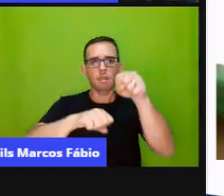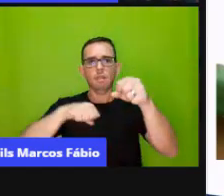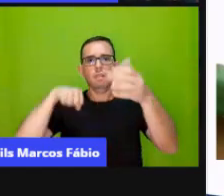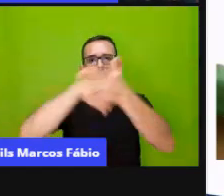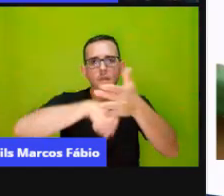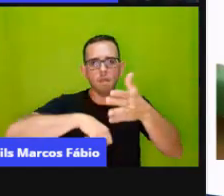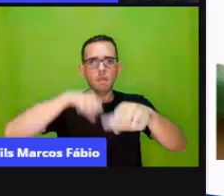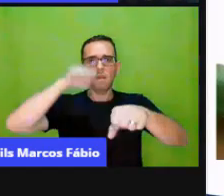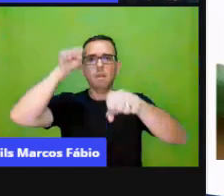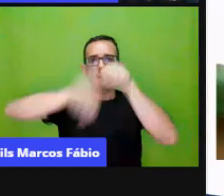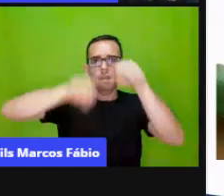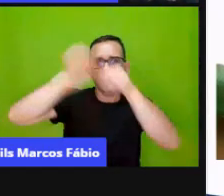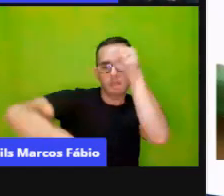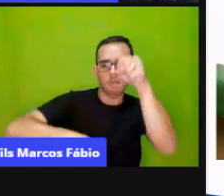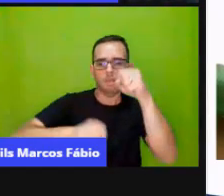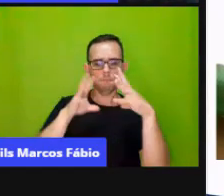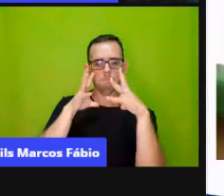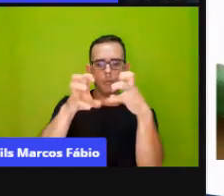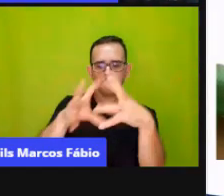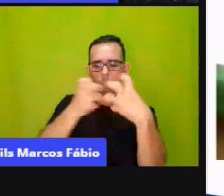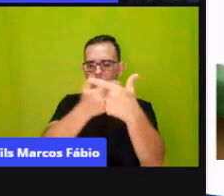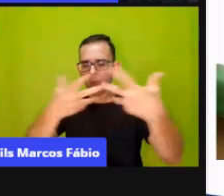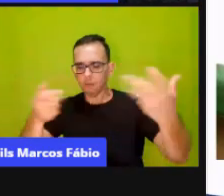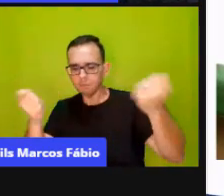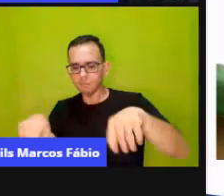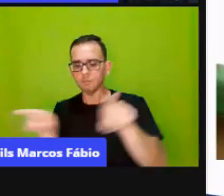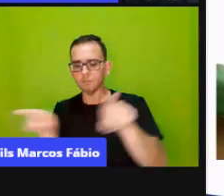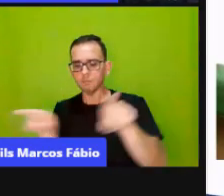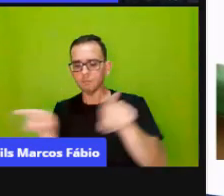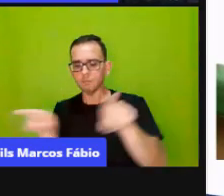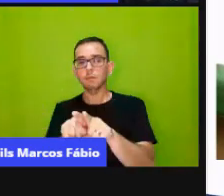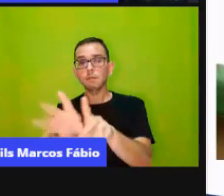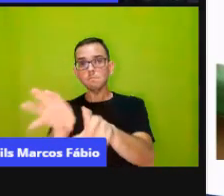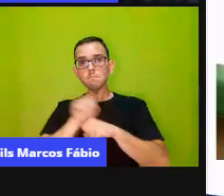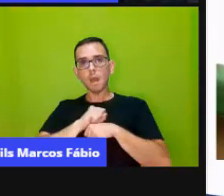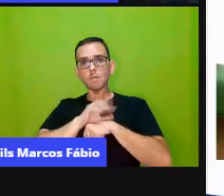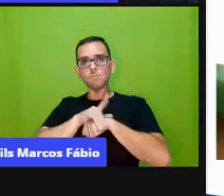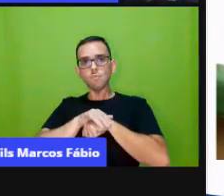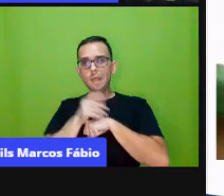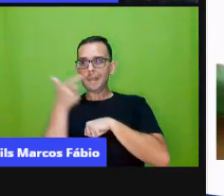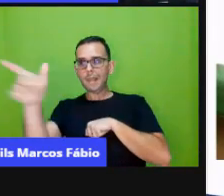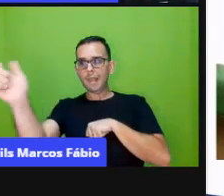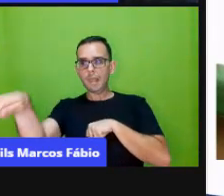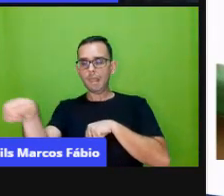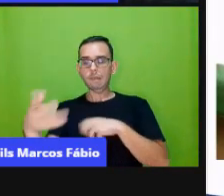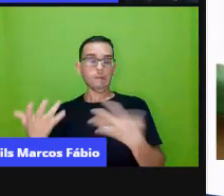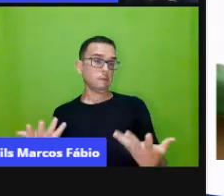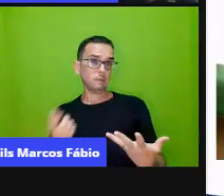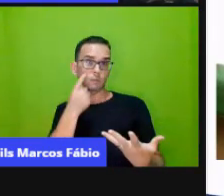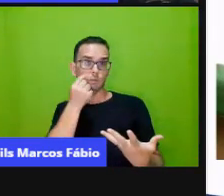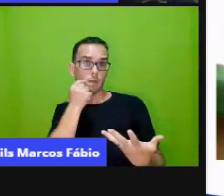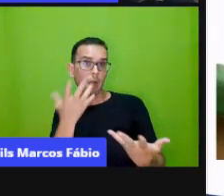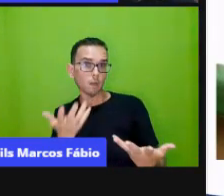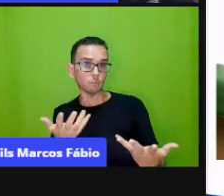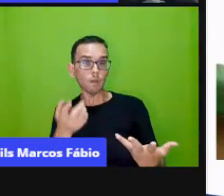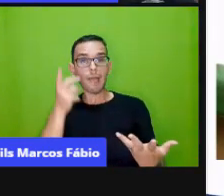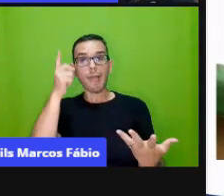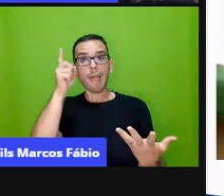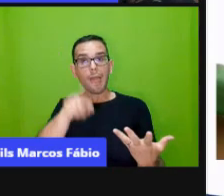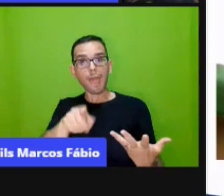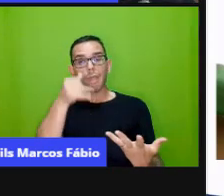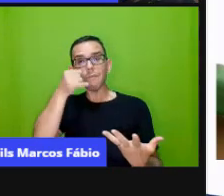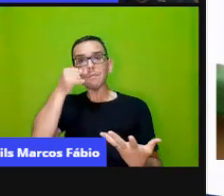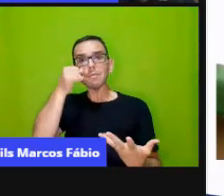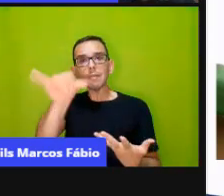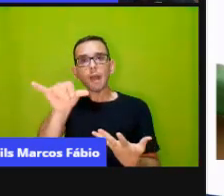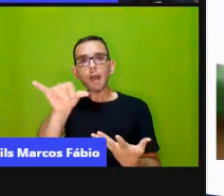tratos, brigar com outros animais, pegar doenças de gatos que estão na rua. Então, o ideal é que a gente evite que